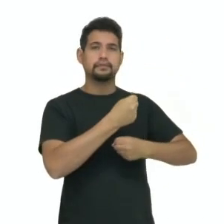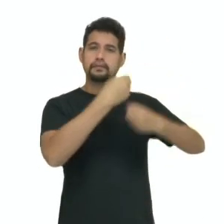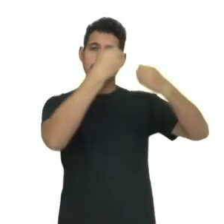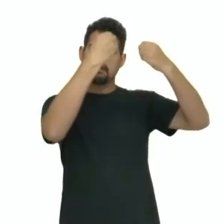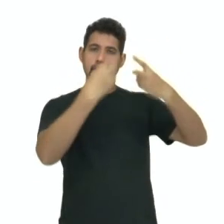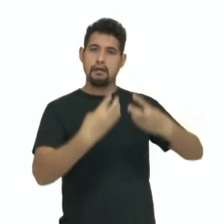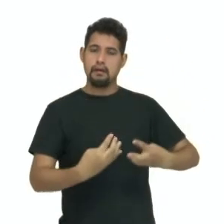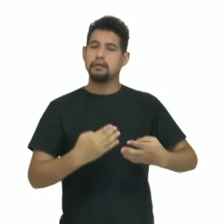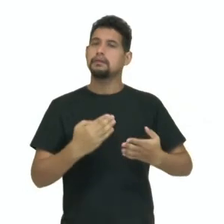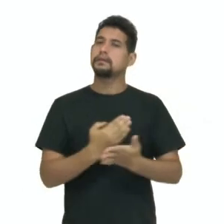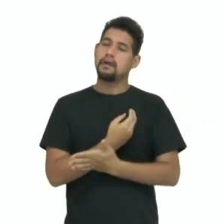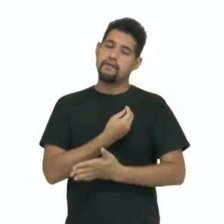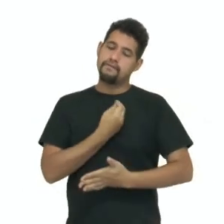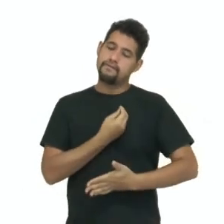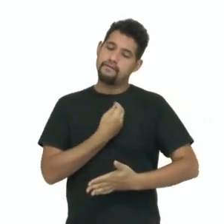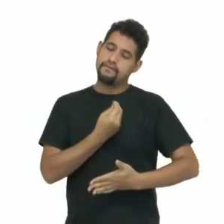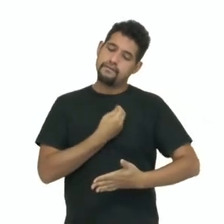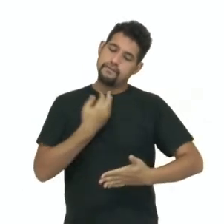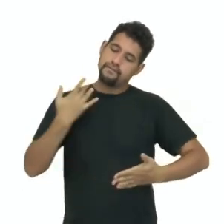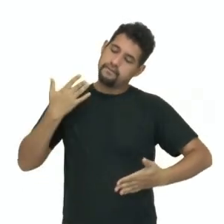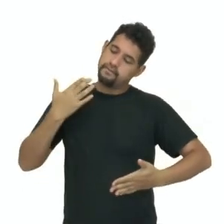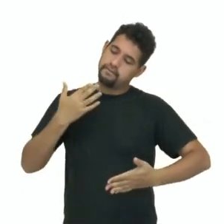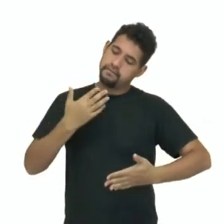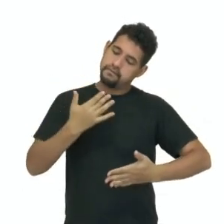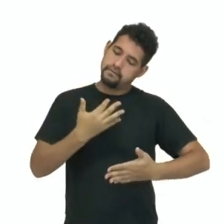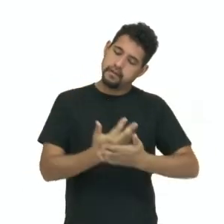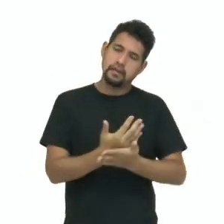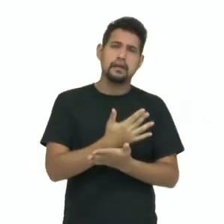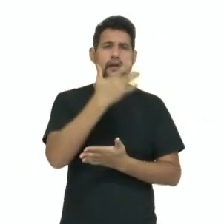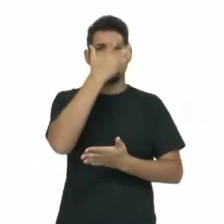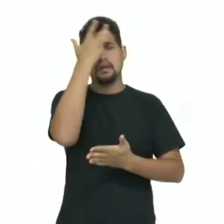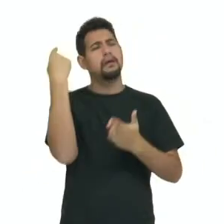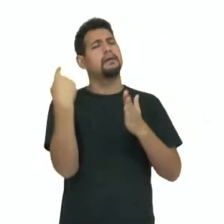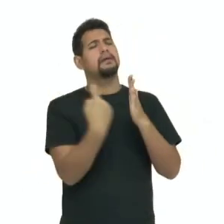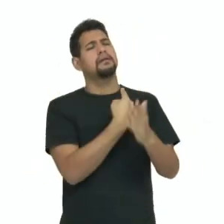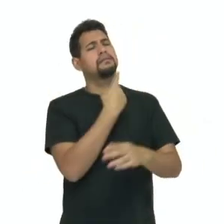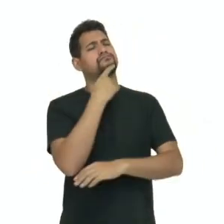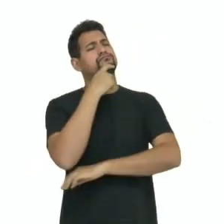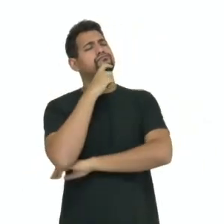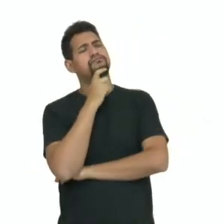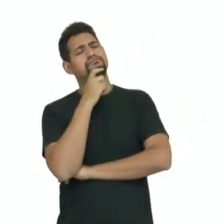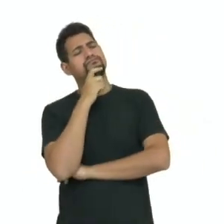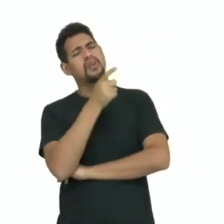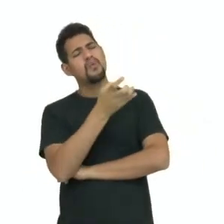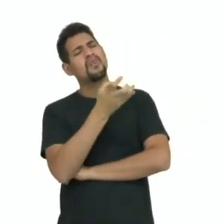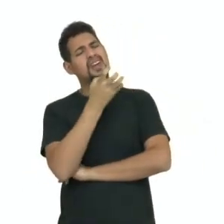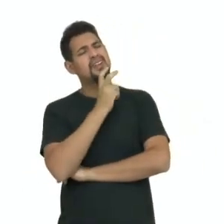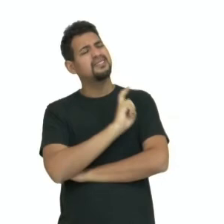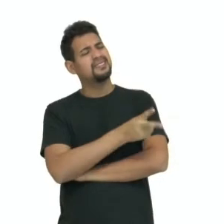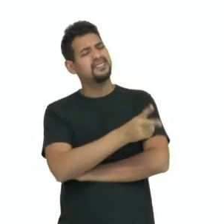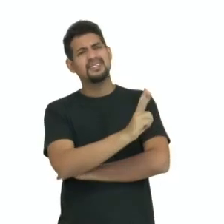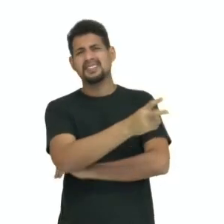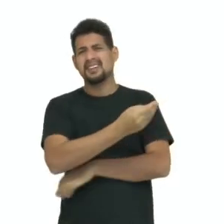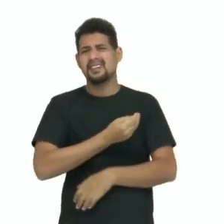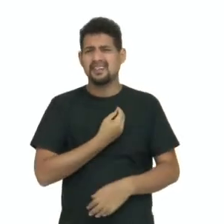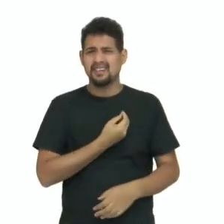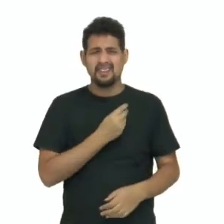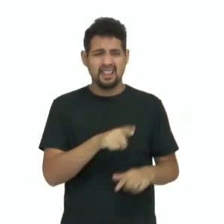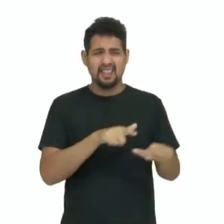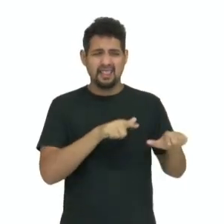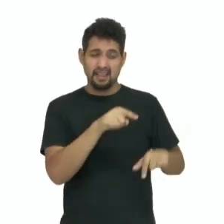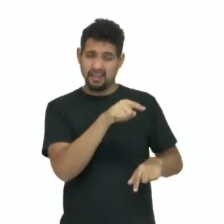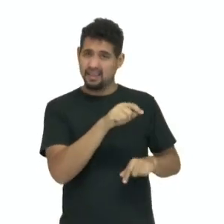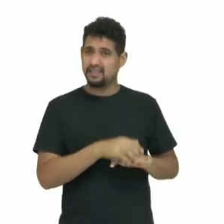que ao longo da trajetória a pessoa se questiona: será que é isso que eu quero continuar fazendo pelo resto da minha